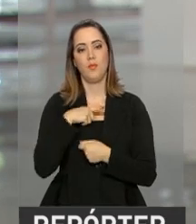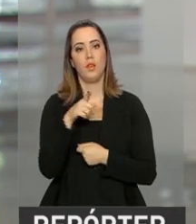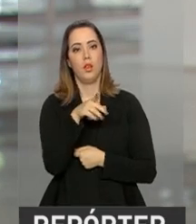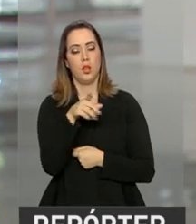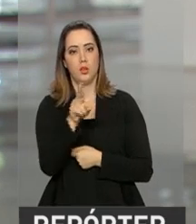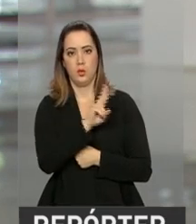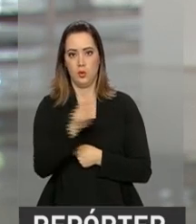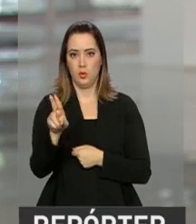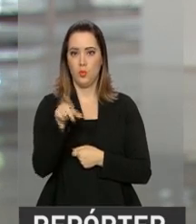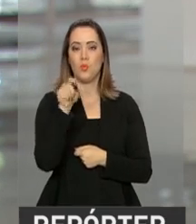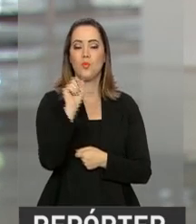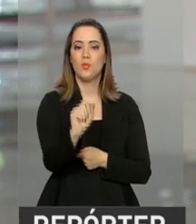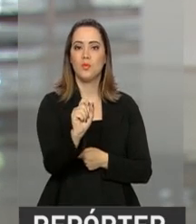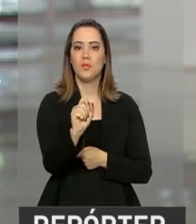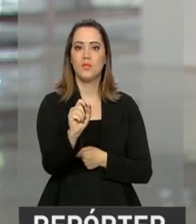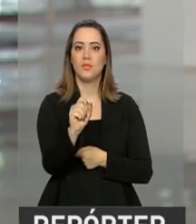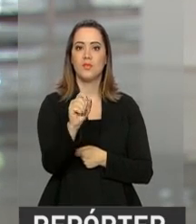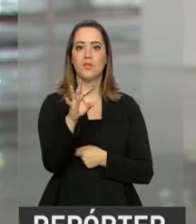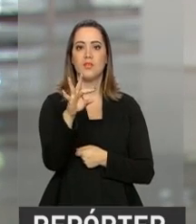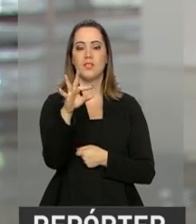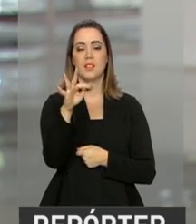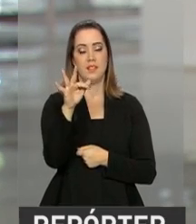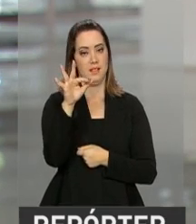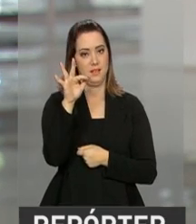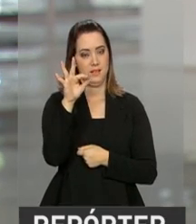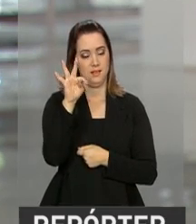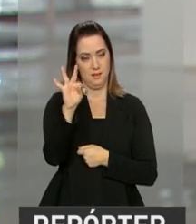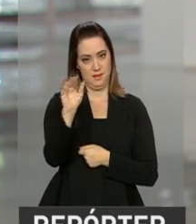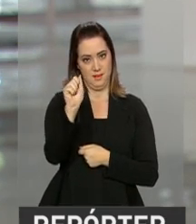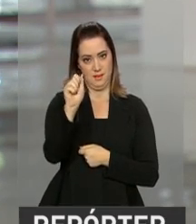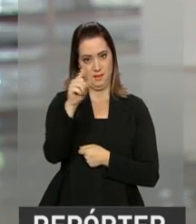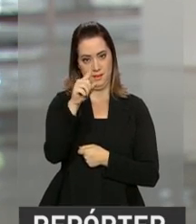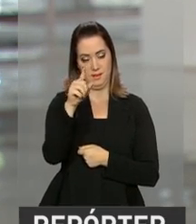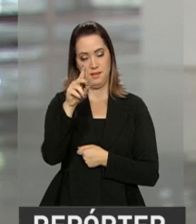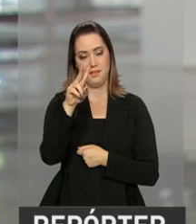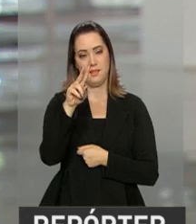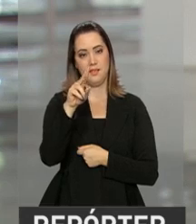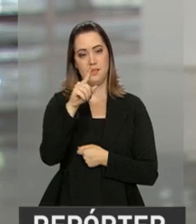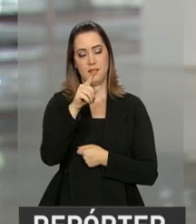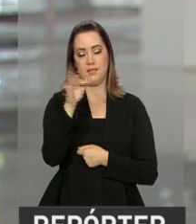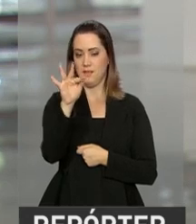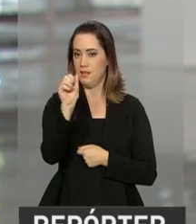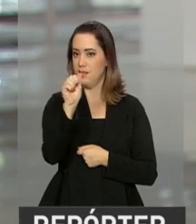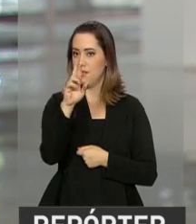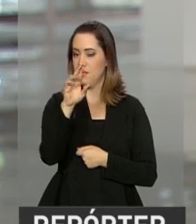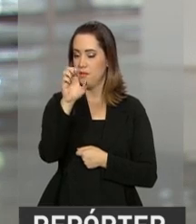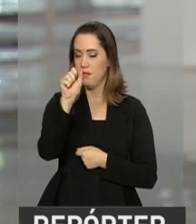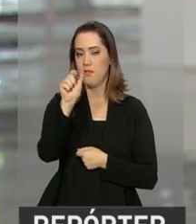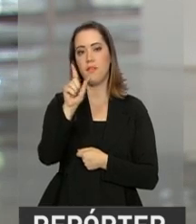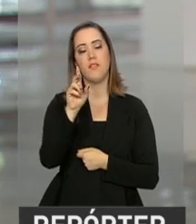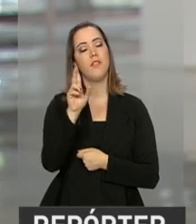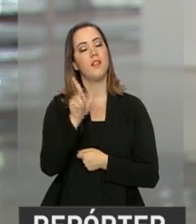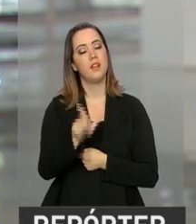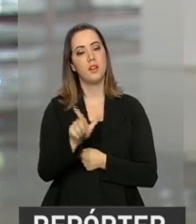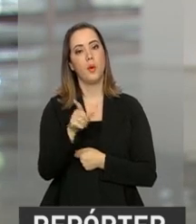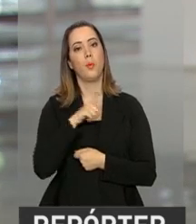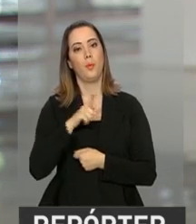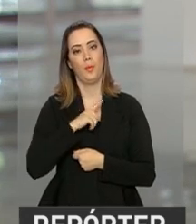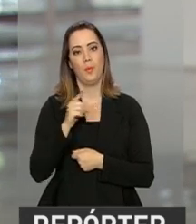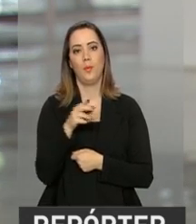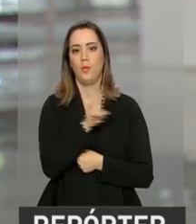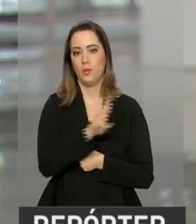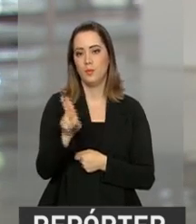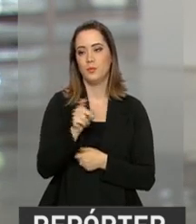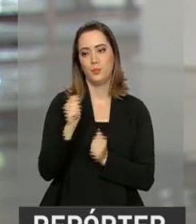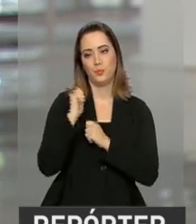conhecidos Dele deles foi o Tafarel às 15 horas o presidente em exercício recebe o presidente do conselho da mic e